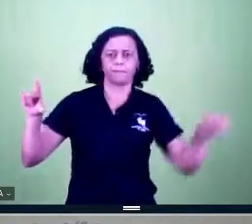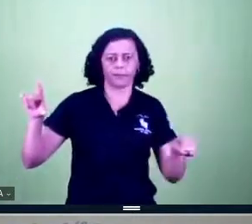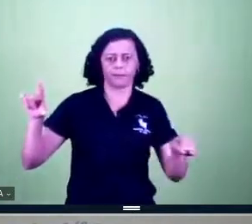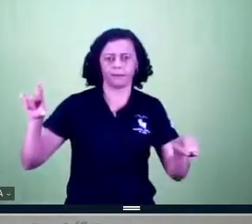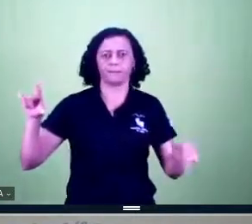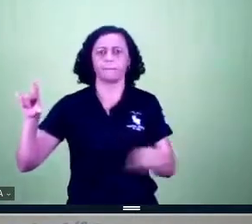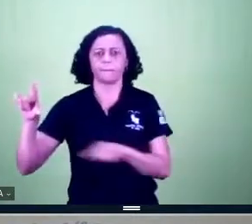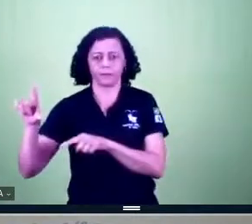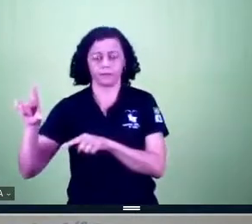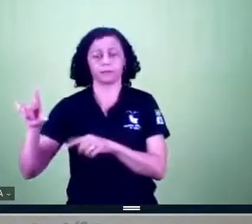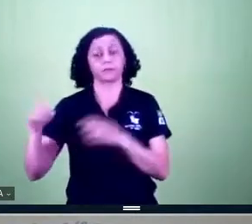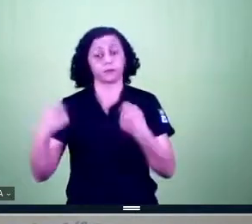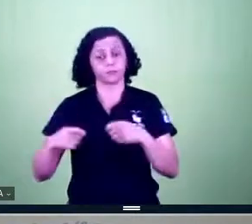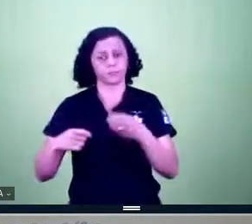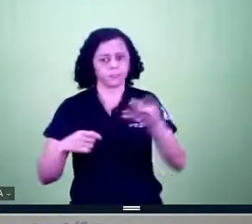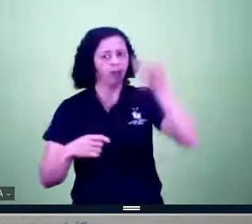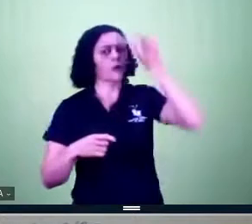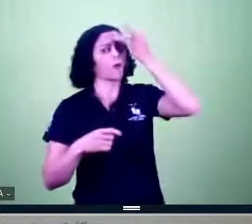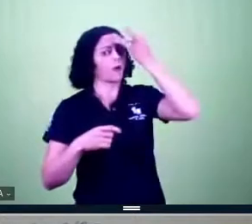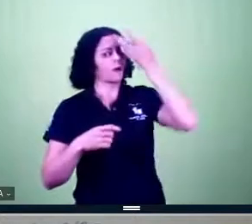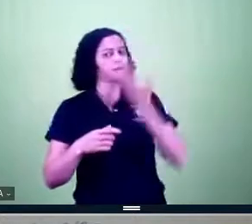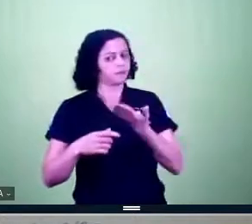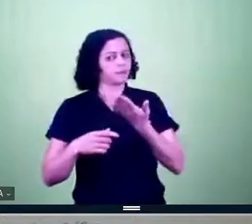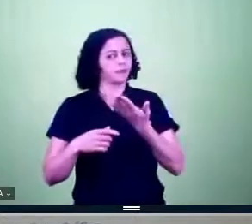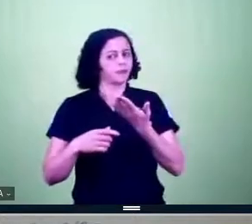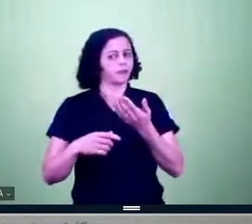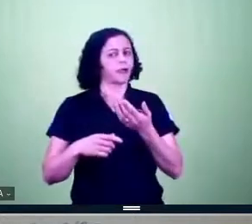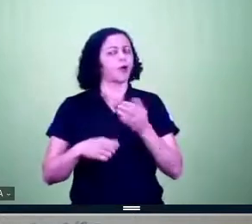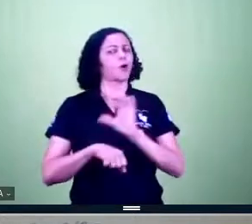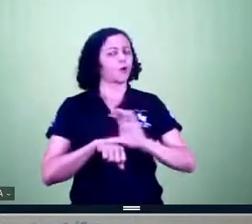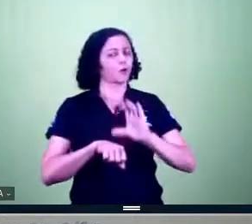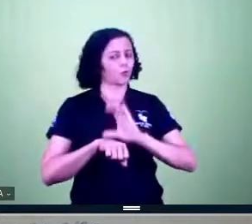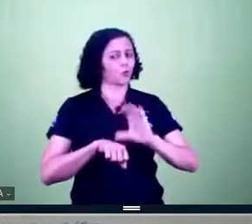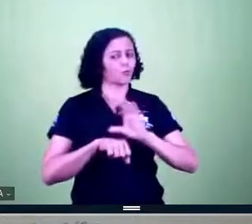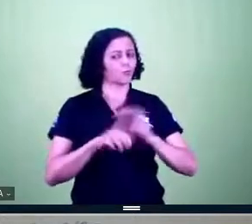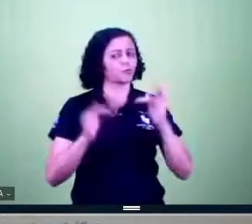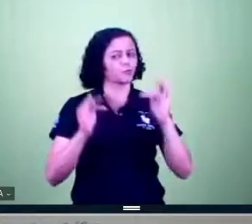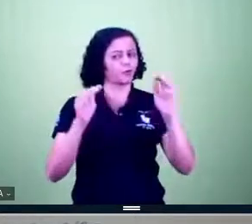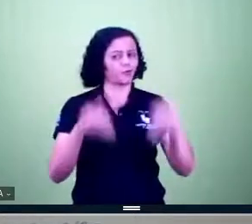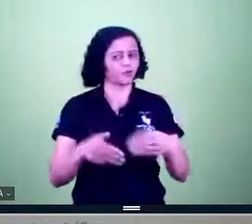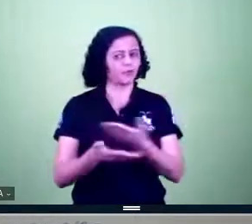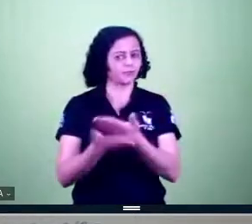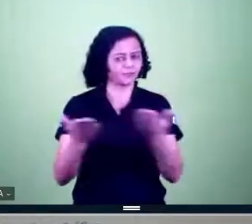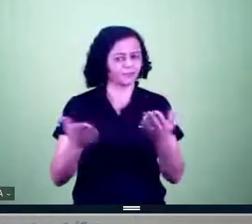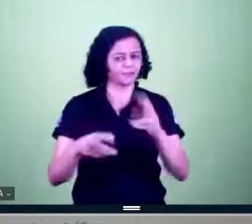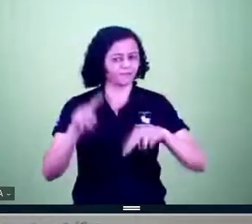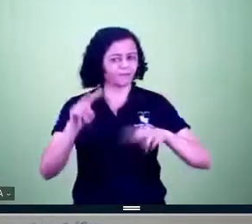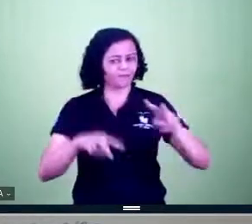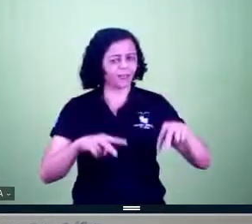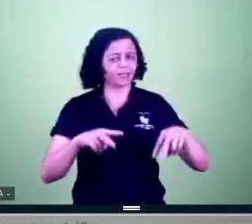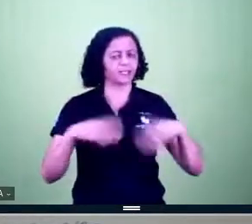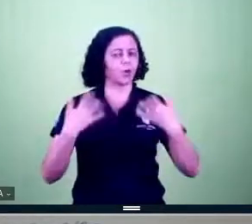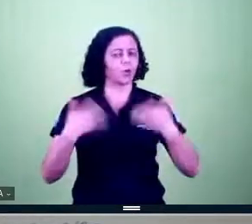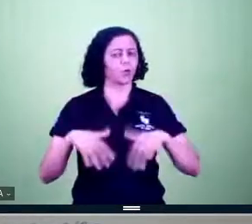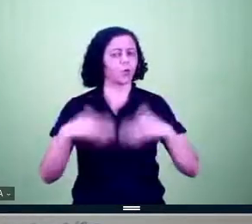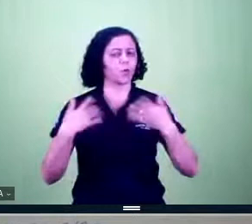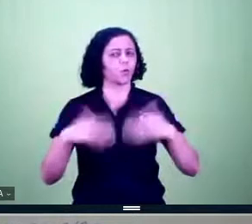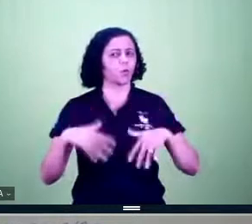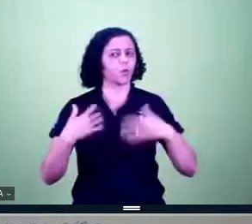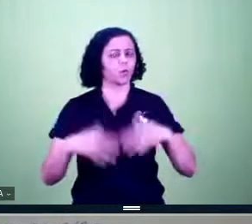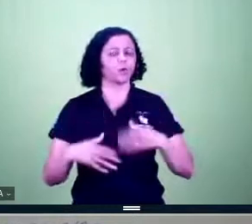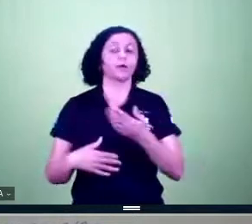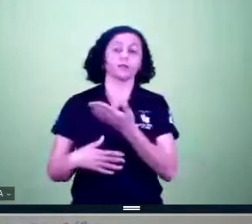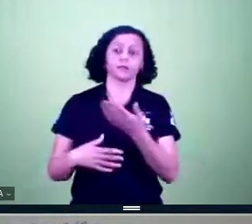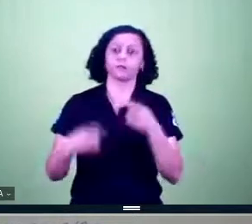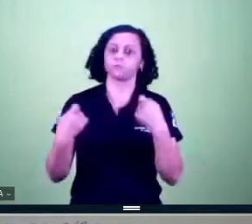isso até o final do nosso curso. Análises sofisticadas de circuitos que nós vamos fazer, né? Nó, malha, Thevenin e Norton, isso não muda,